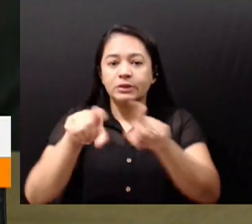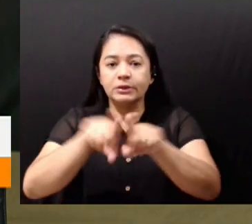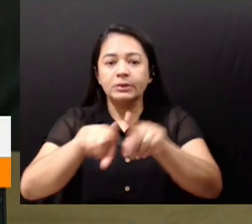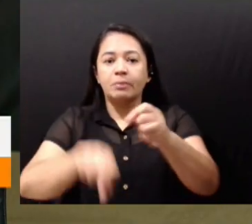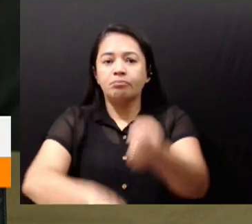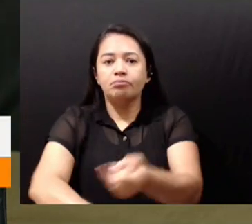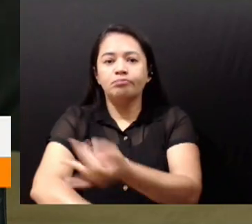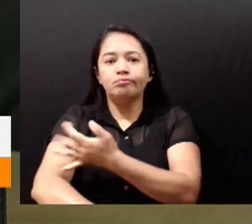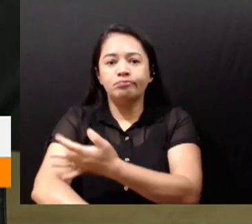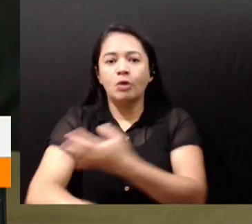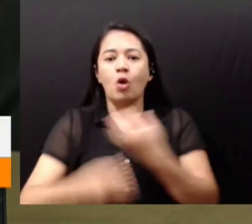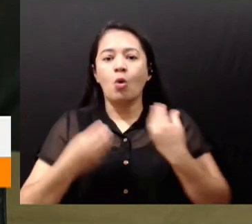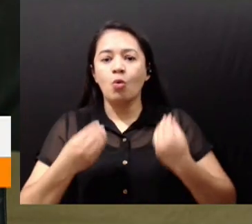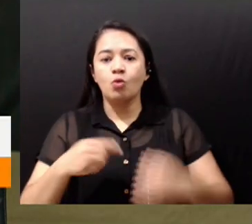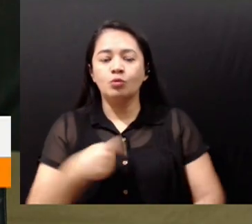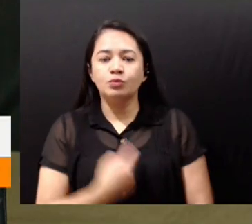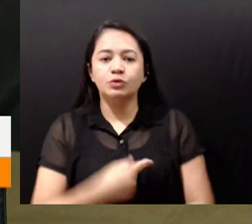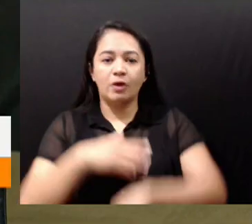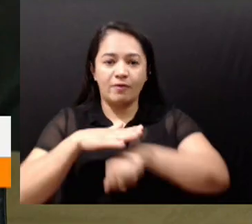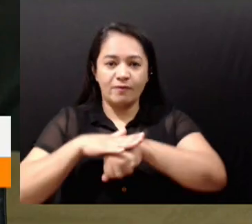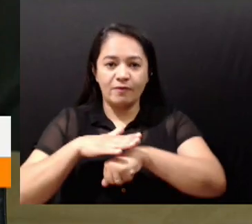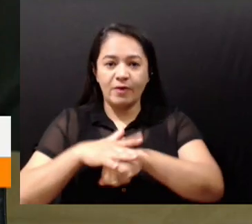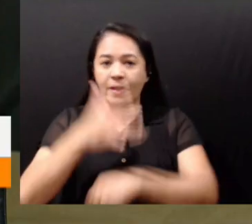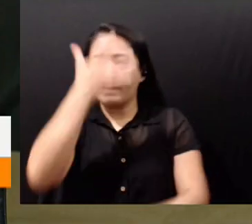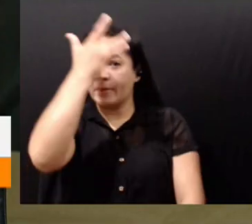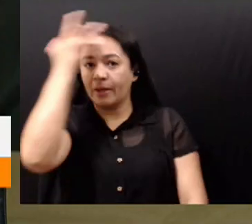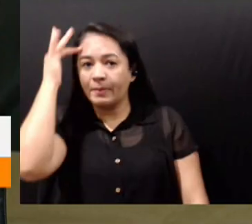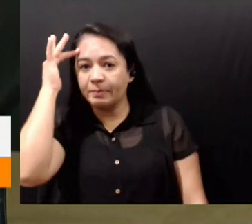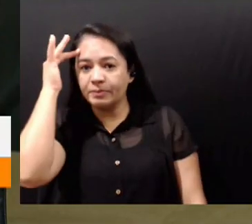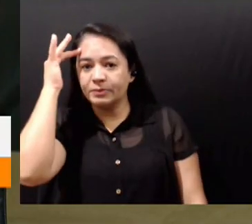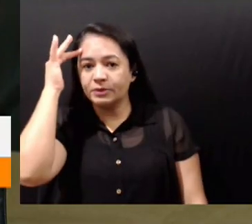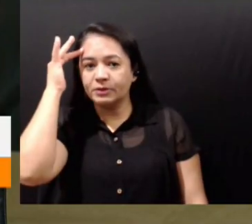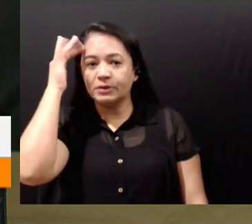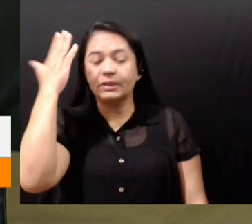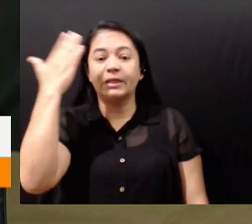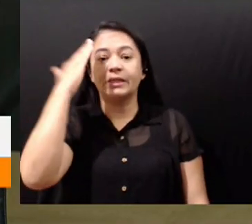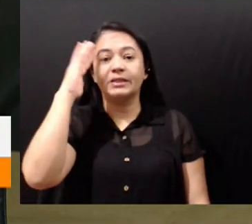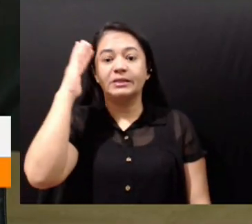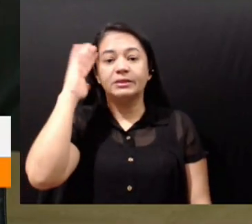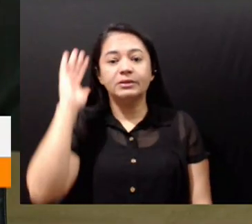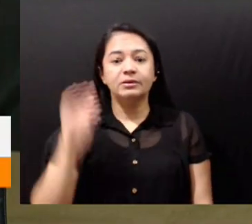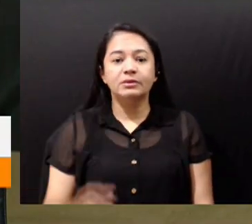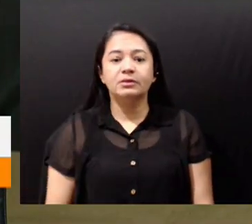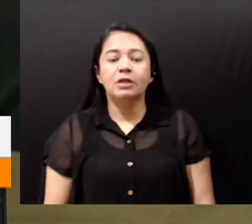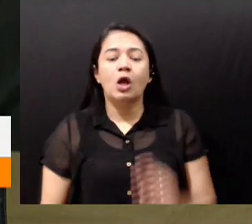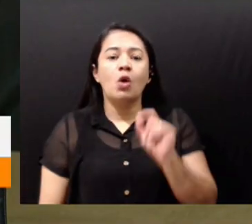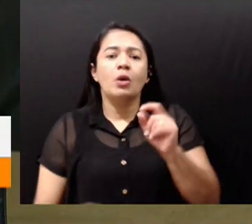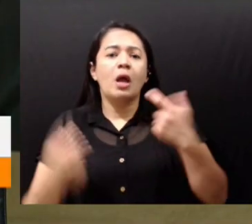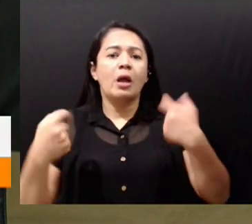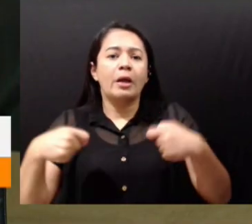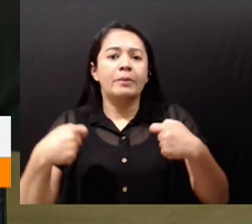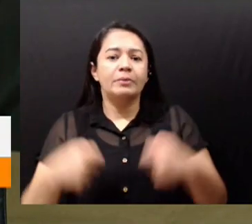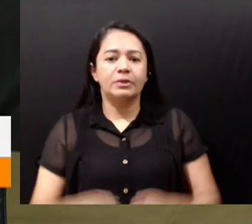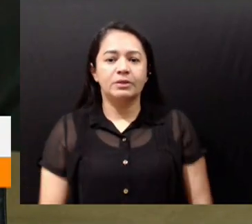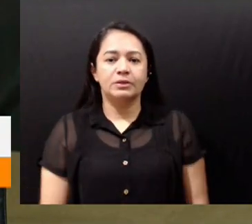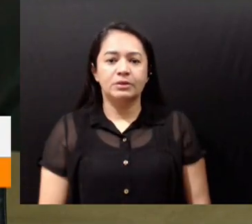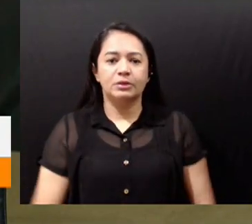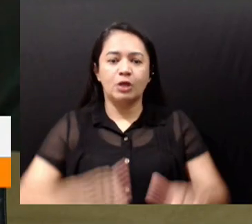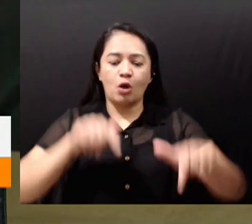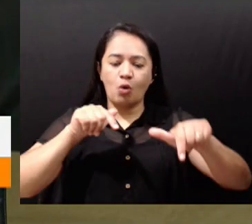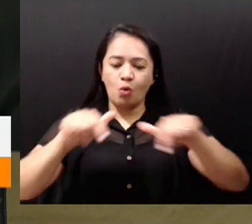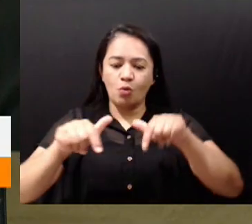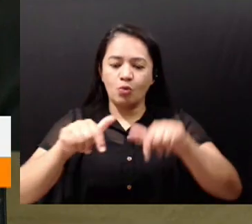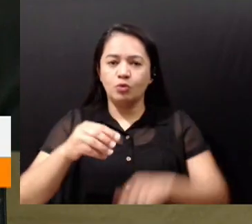gente faz para a pessoa ela entender isso? O que é necessário? Precisa ir de um trabalho de